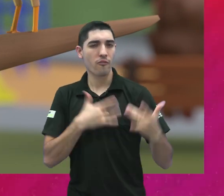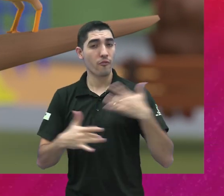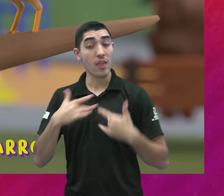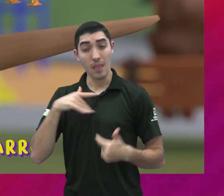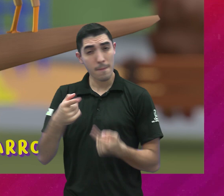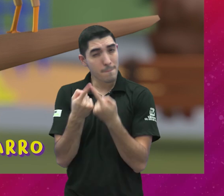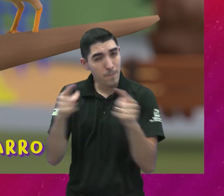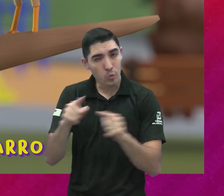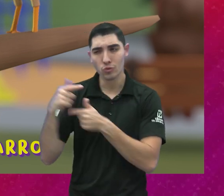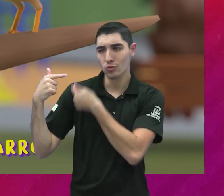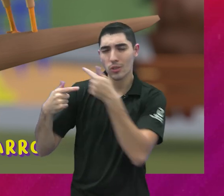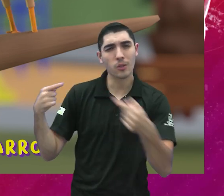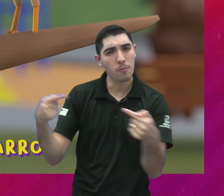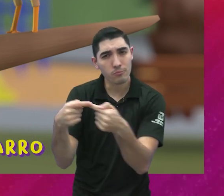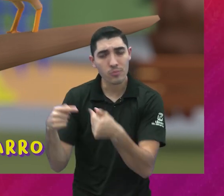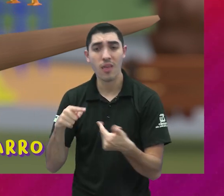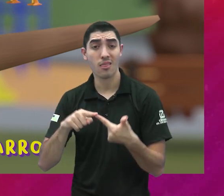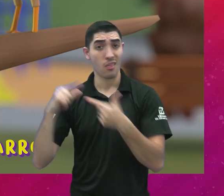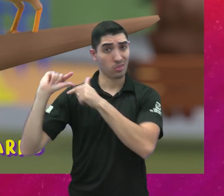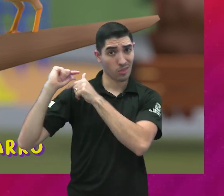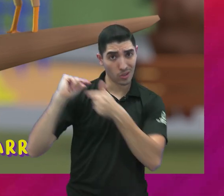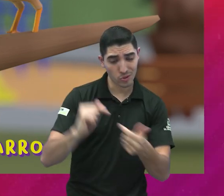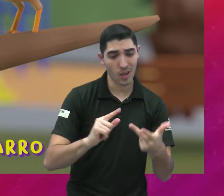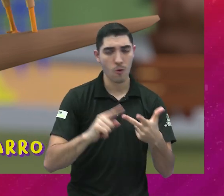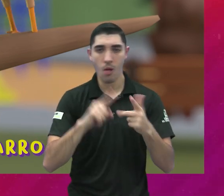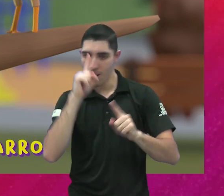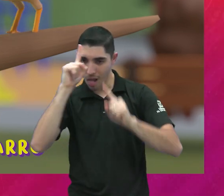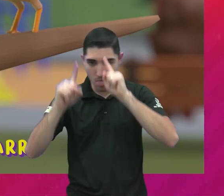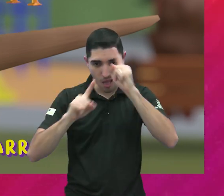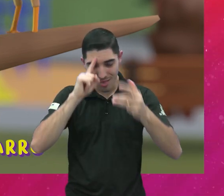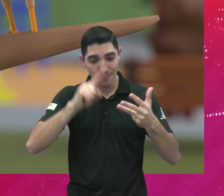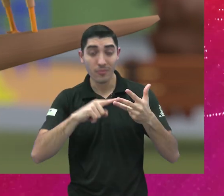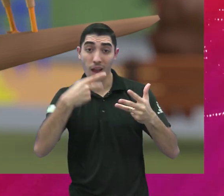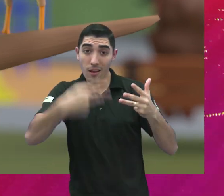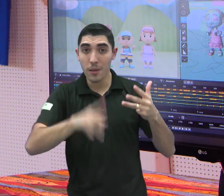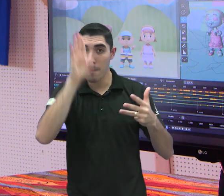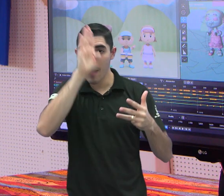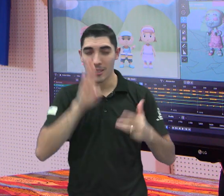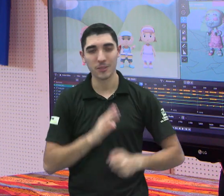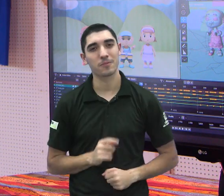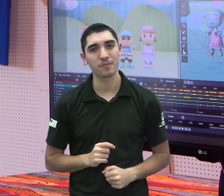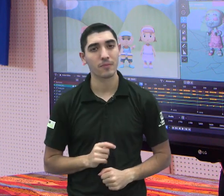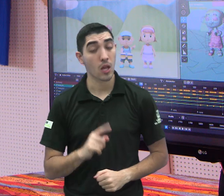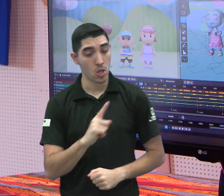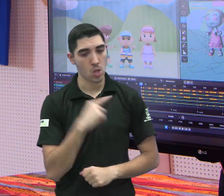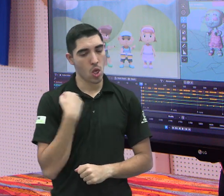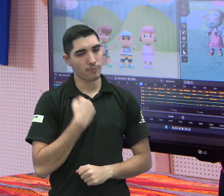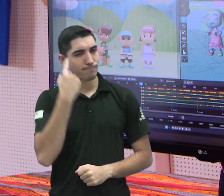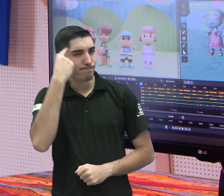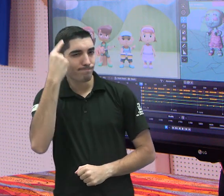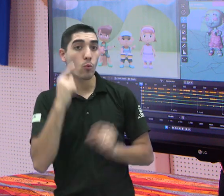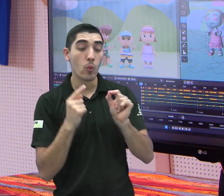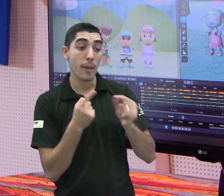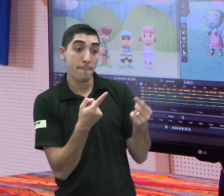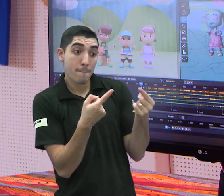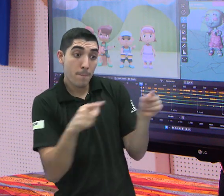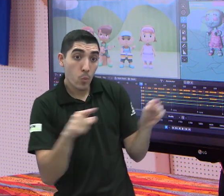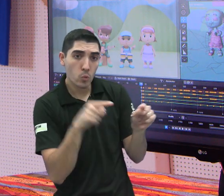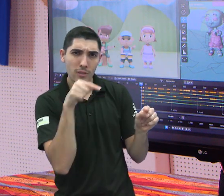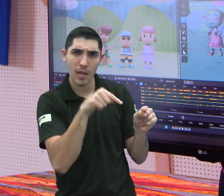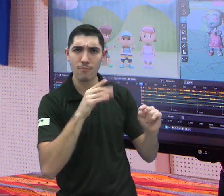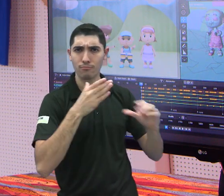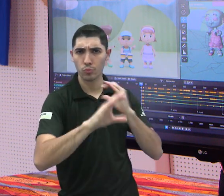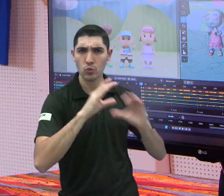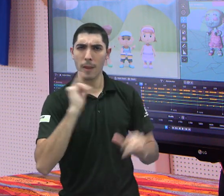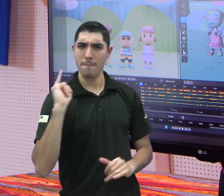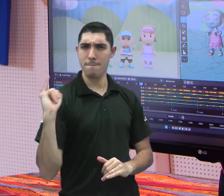gerações, misturando tradição, criatividade e brasilidade. A gente resolveu pegar músicas mais importantes, as músicas que